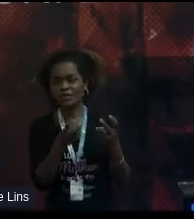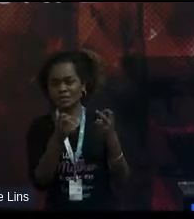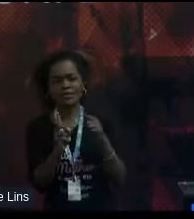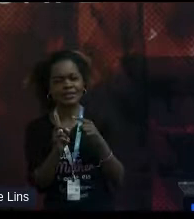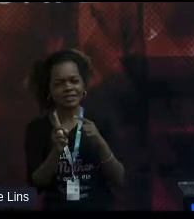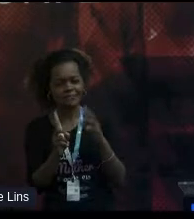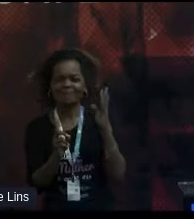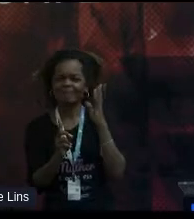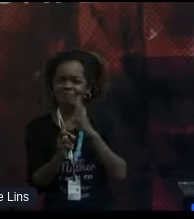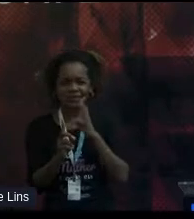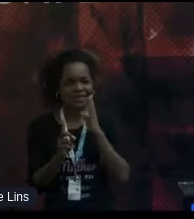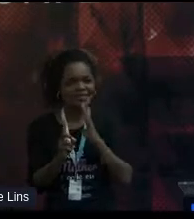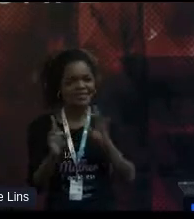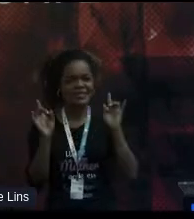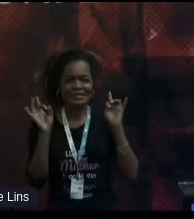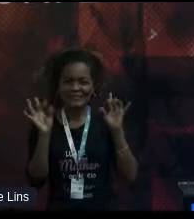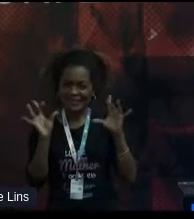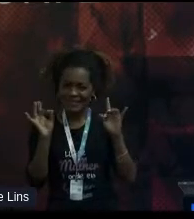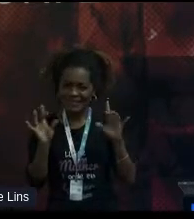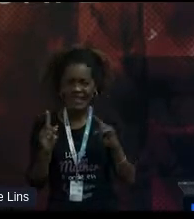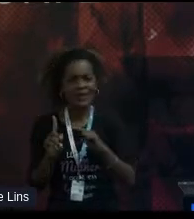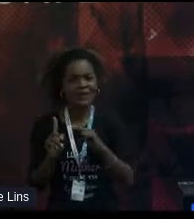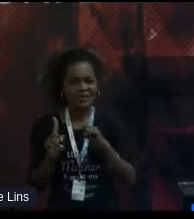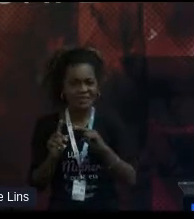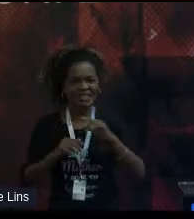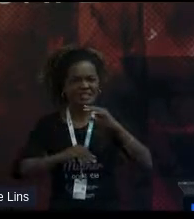bem especial e que manja muito do tema.